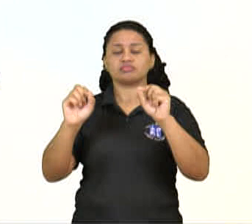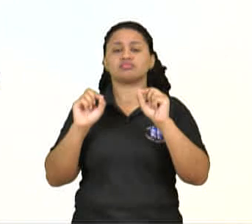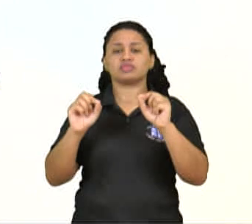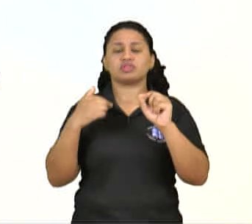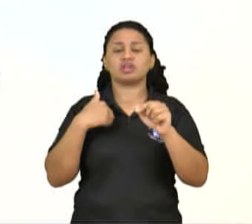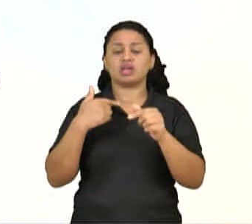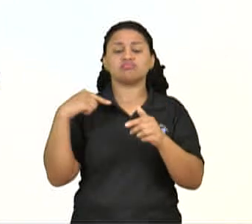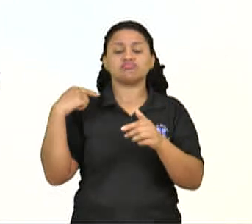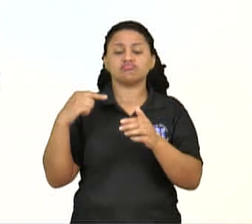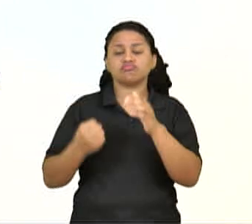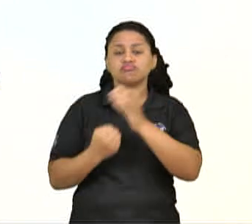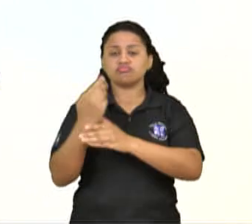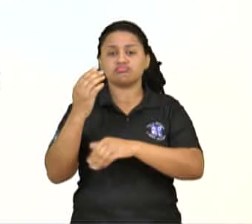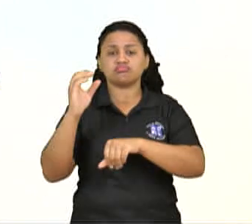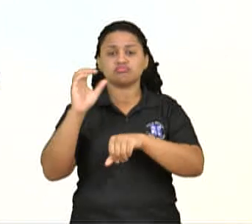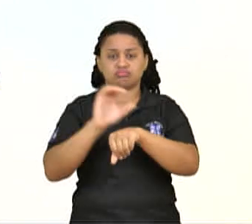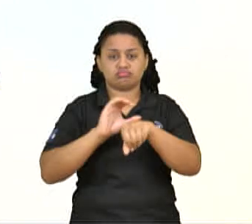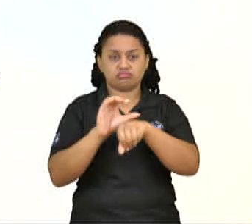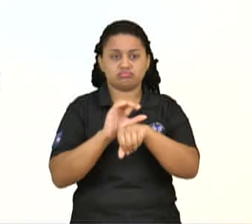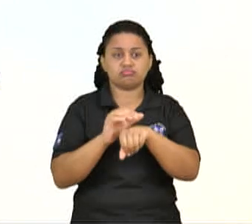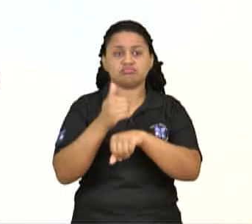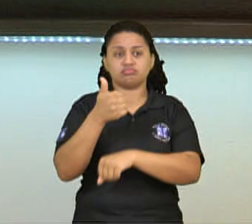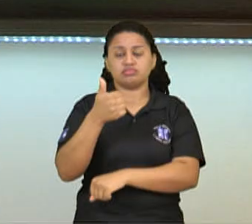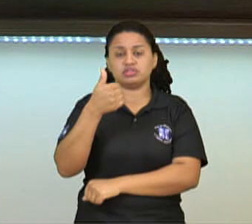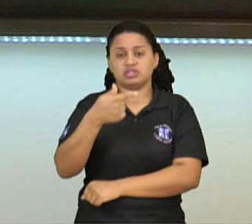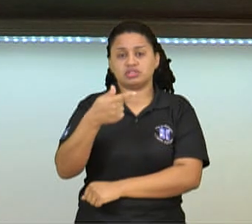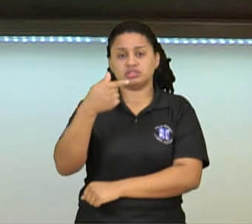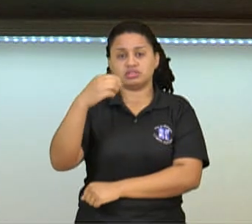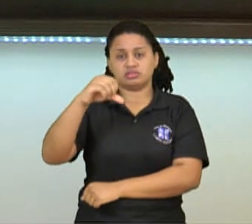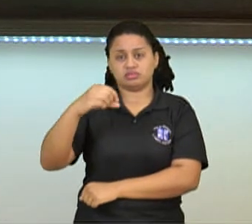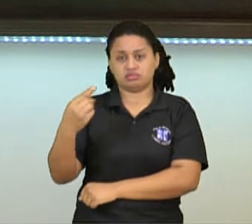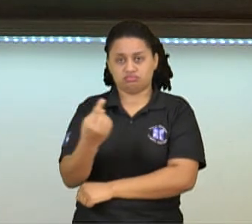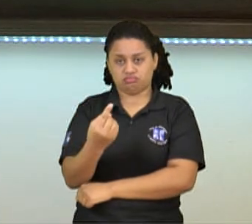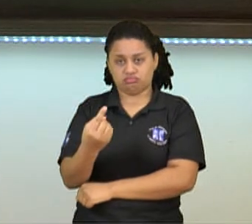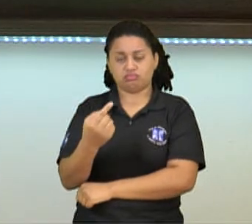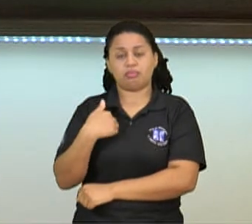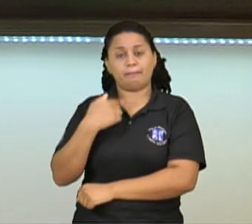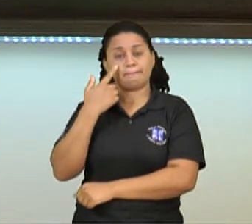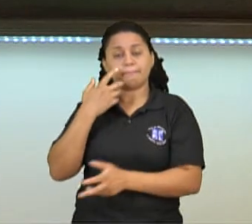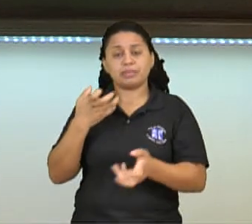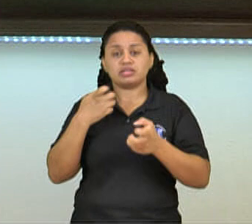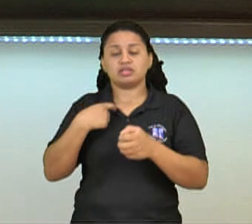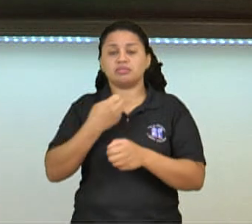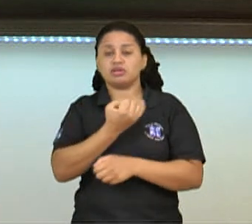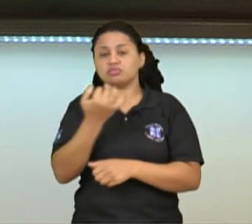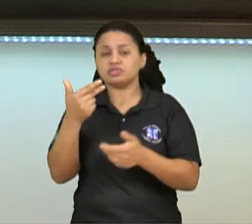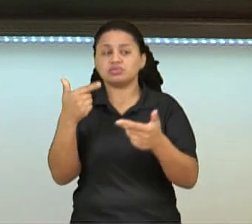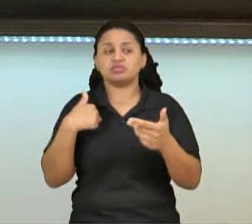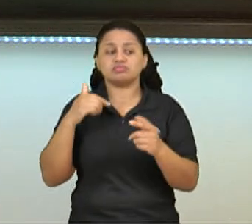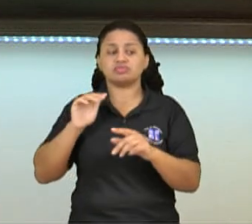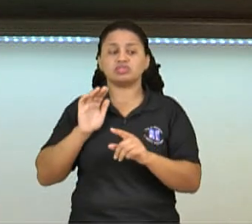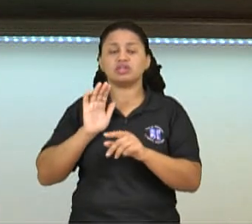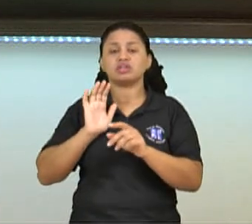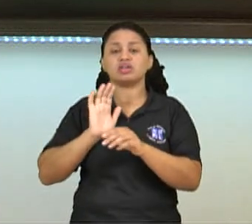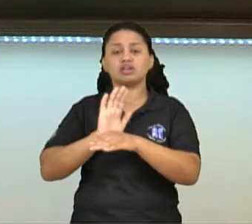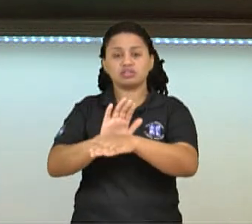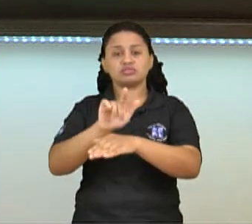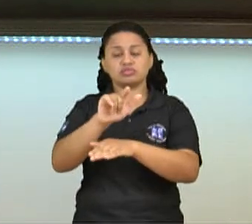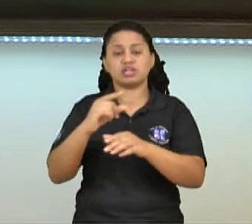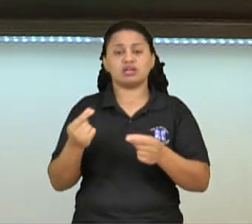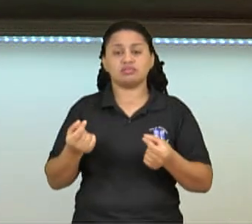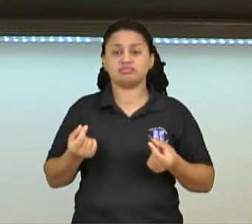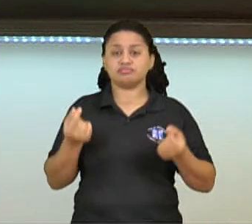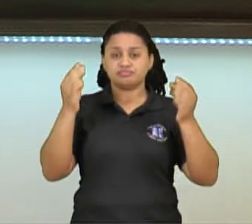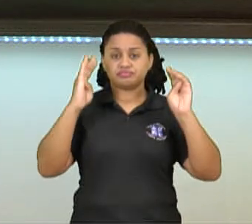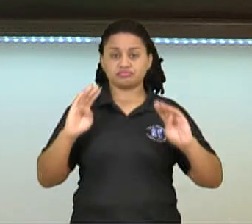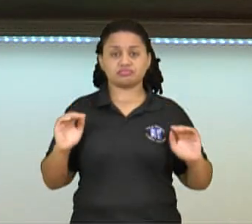de 1791, são expostos alguns privilégios destinados à alta burguesia, ou seja, dentro